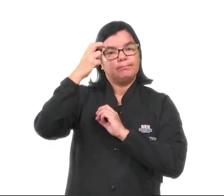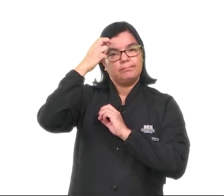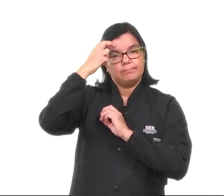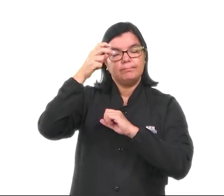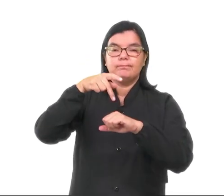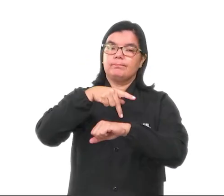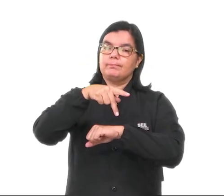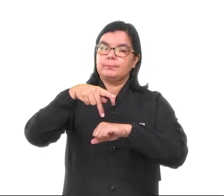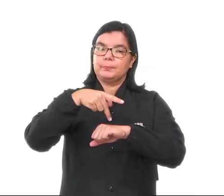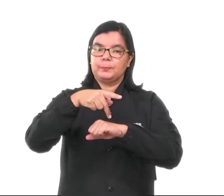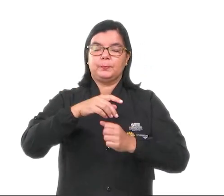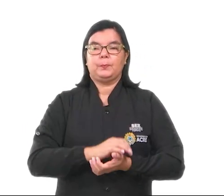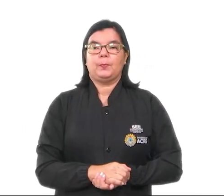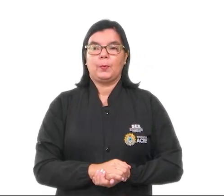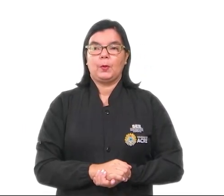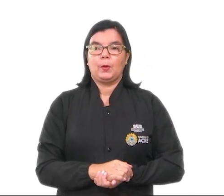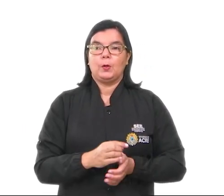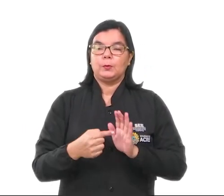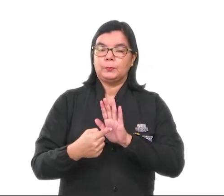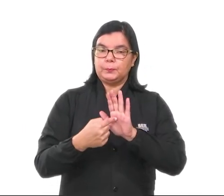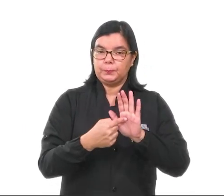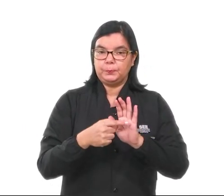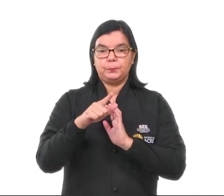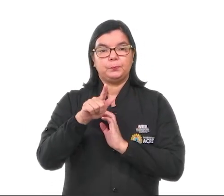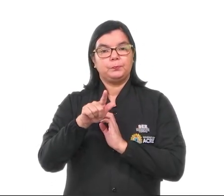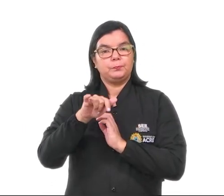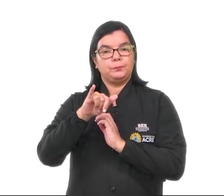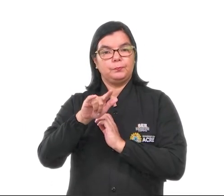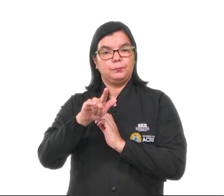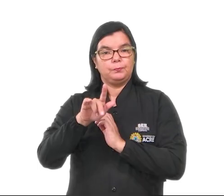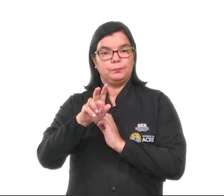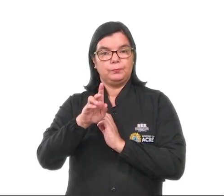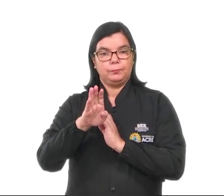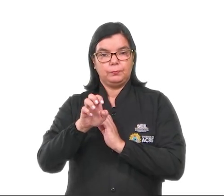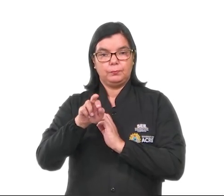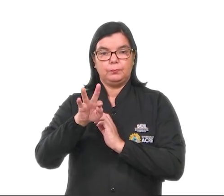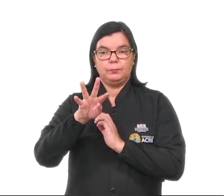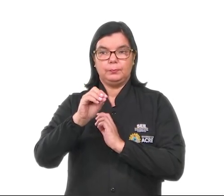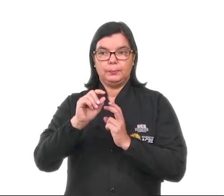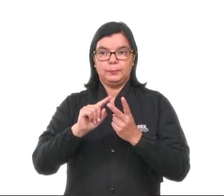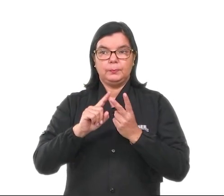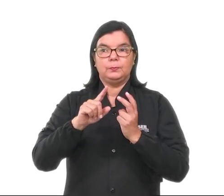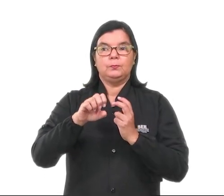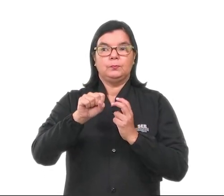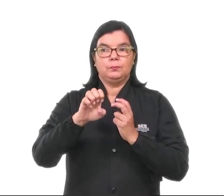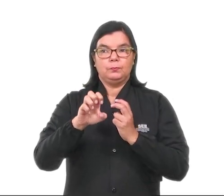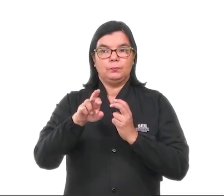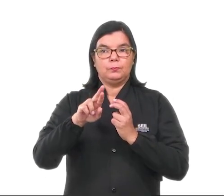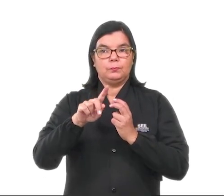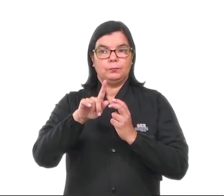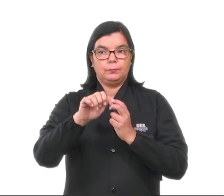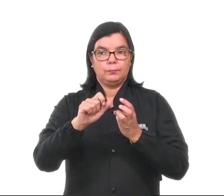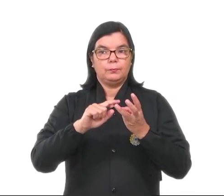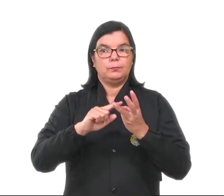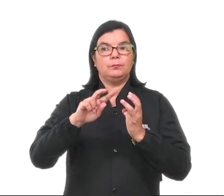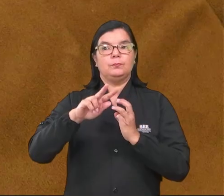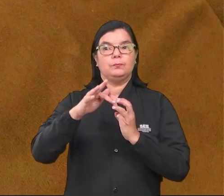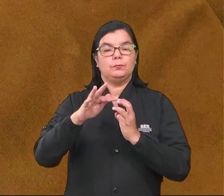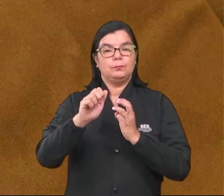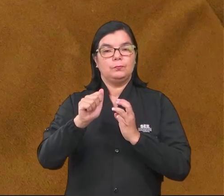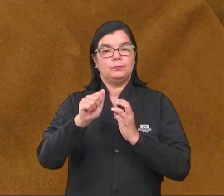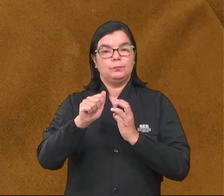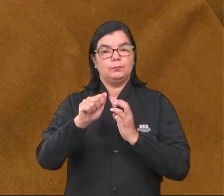nosso país. Então, eu estou destacando Gilberto Freire, Sérgio Buarque de Holanda e Florestan